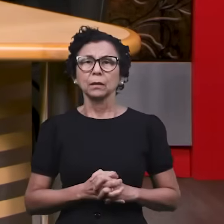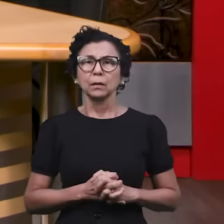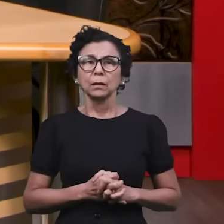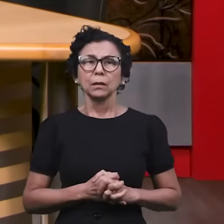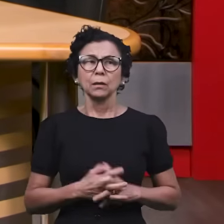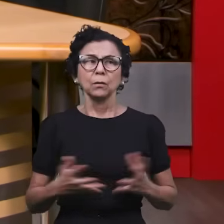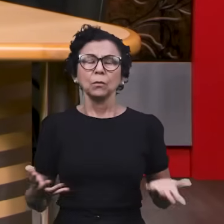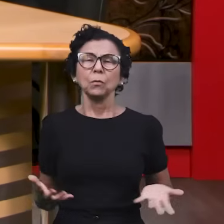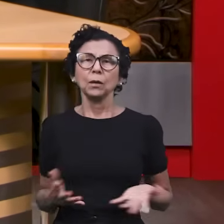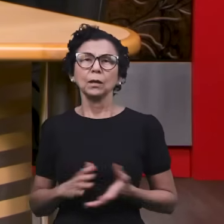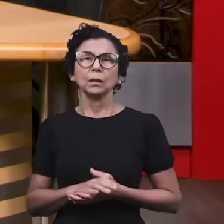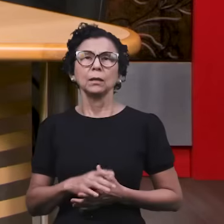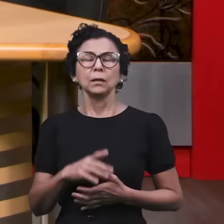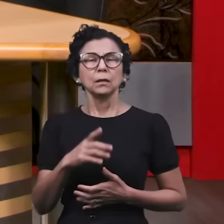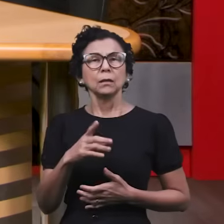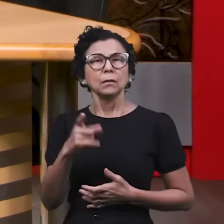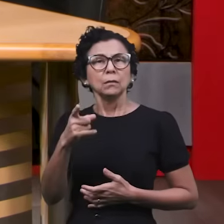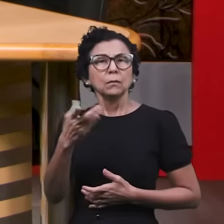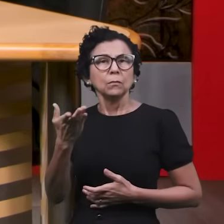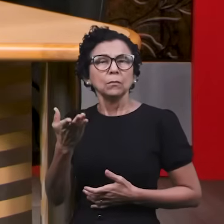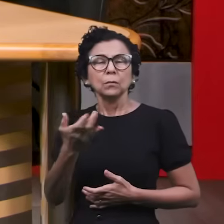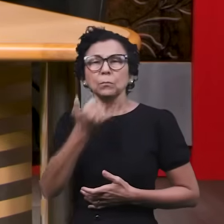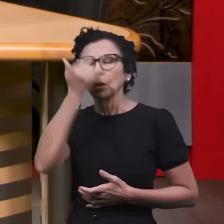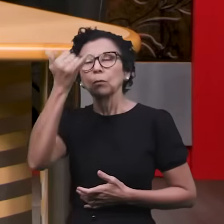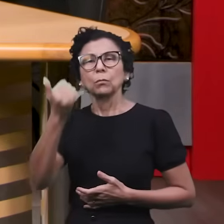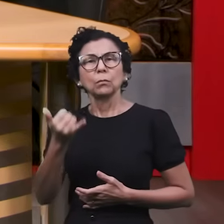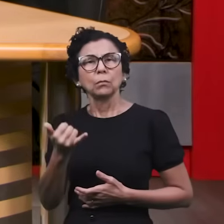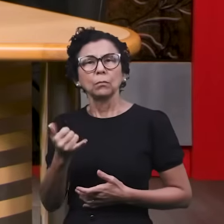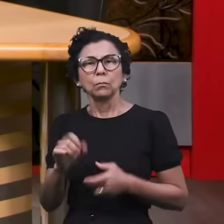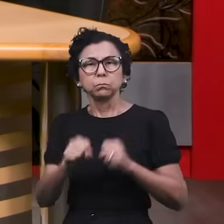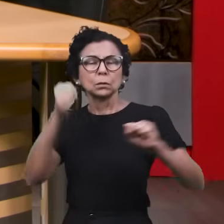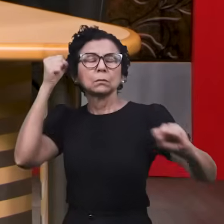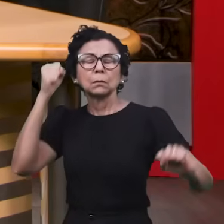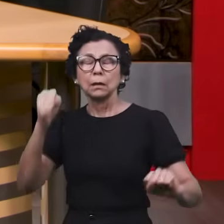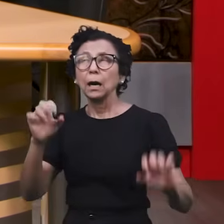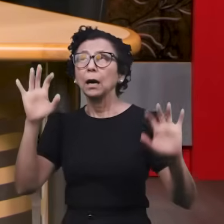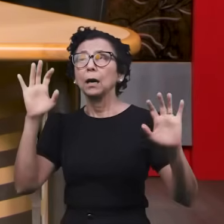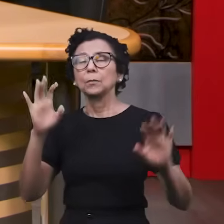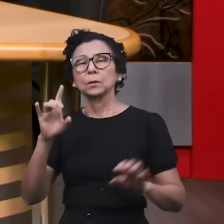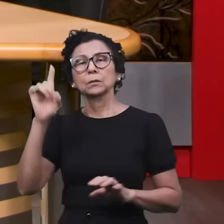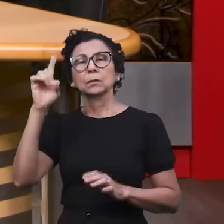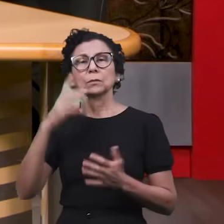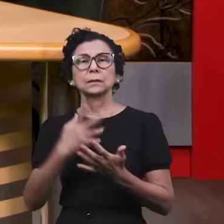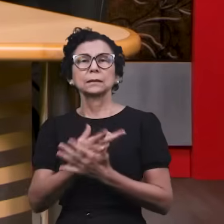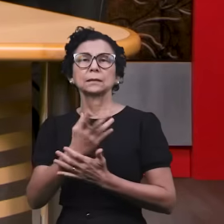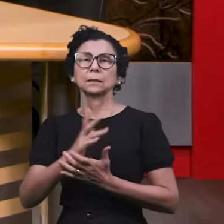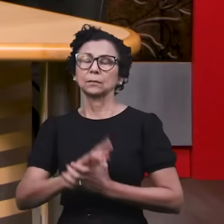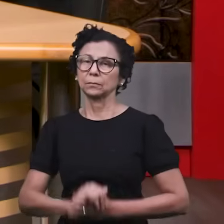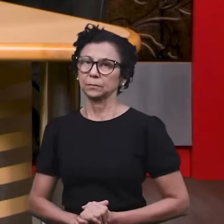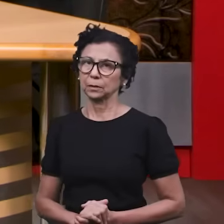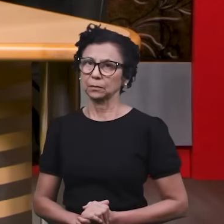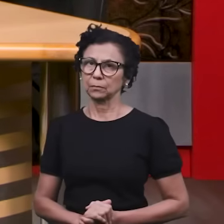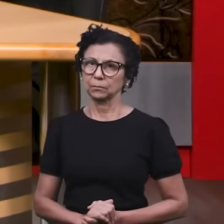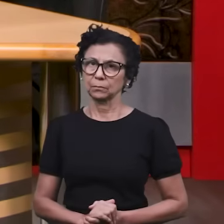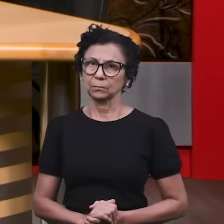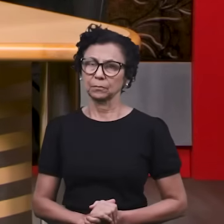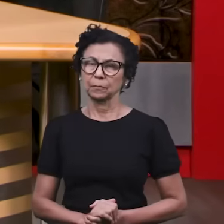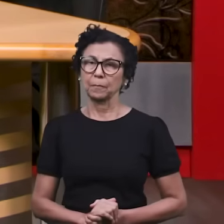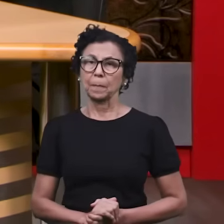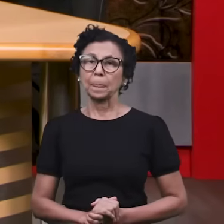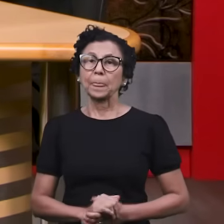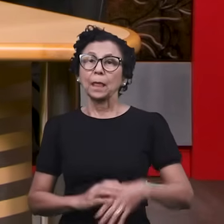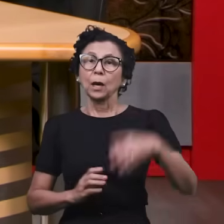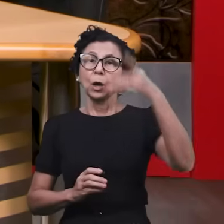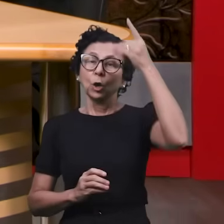tudo bem. Você levou aquilo, daqui o carro bateu, pum, arrebentou tudo. Ah, meu Deus, o que aconteceu? Não, o dom veio para livramento,